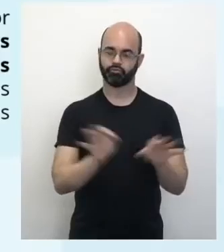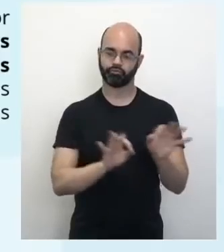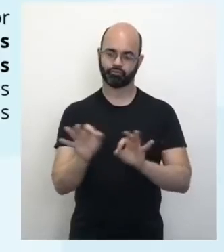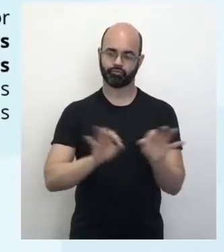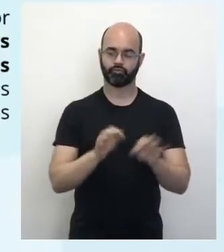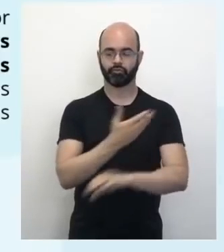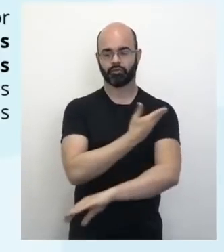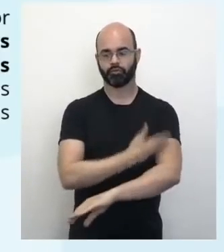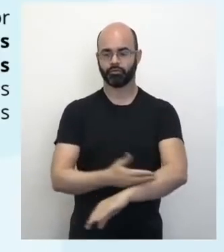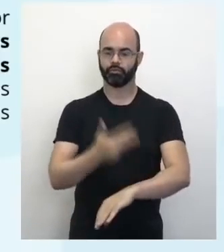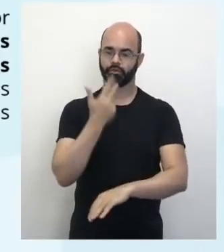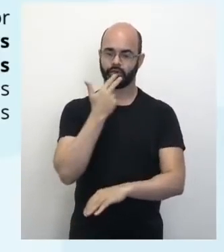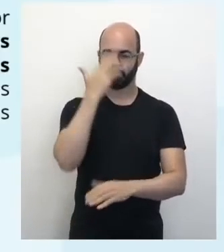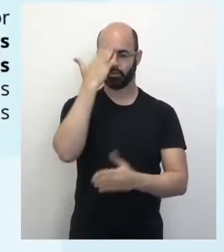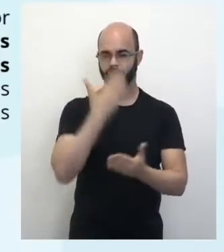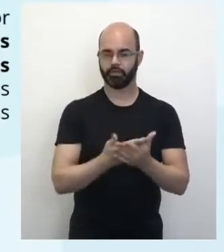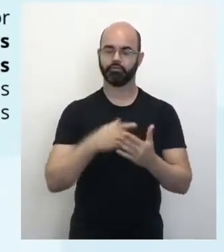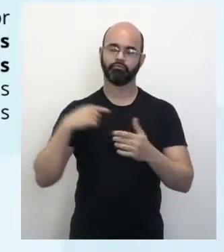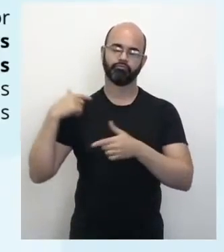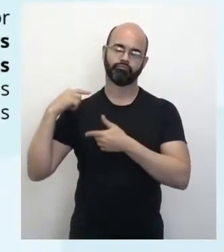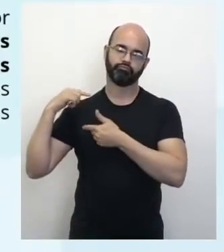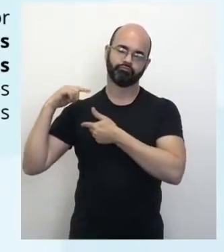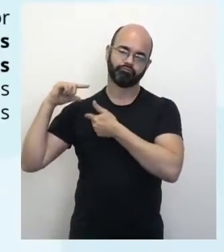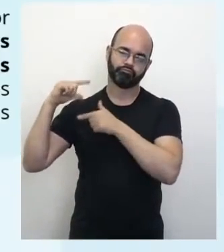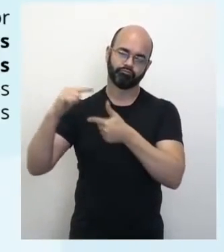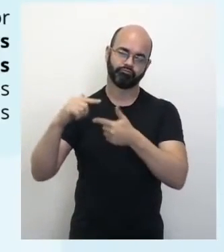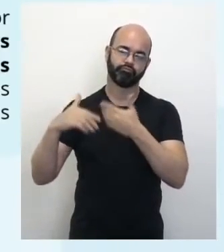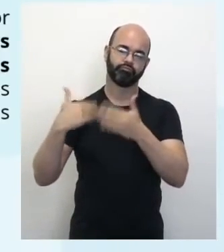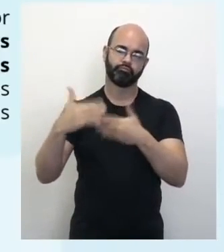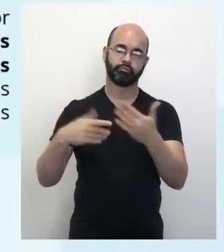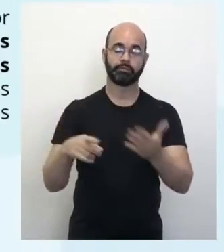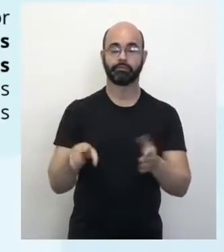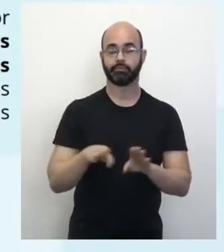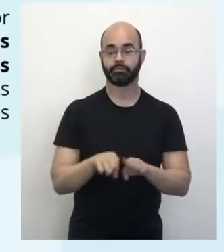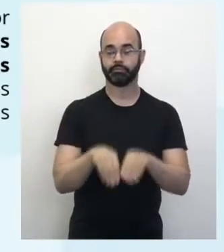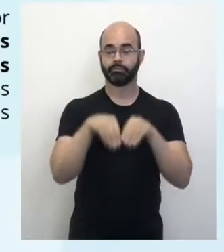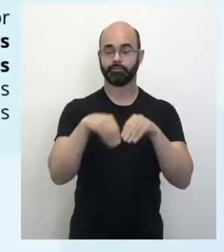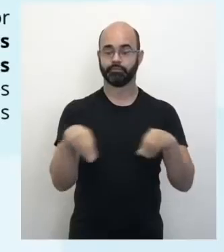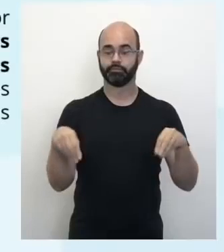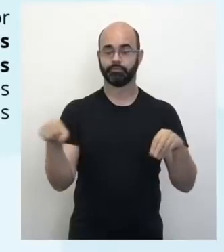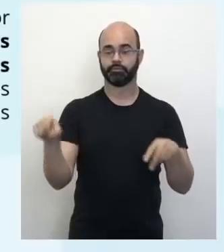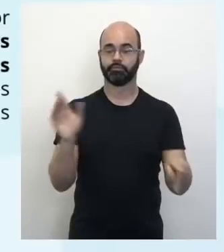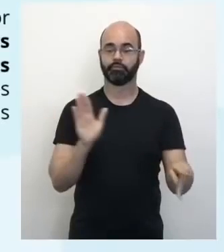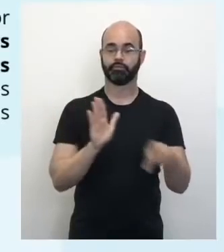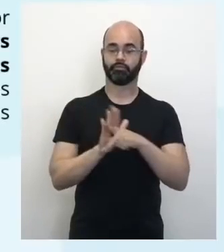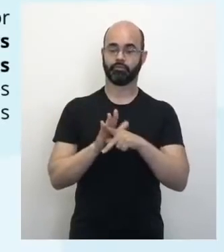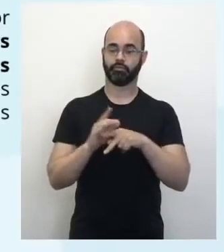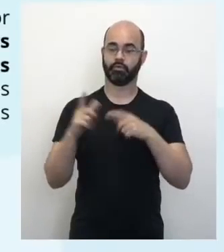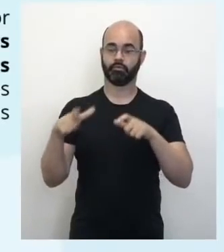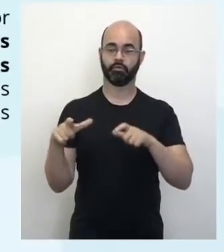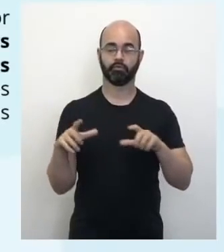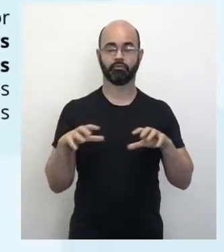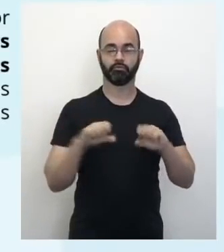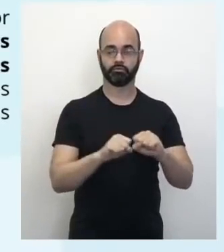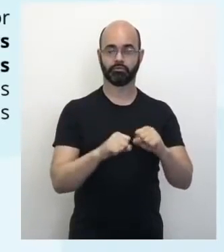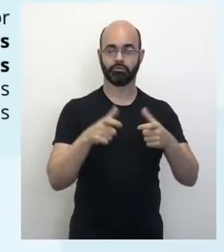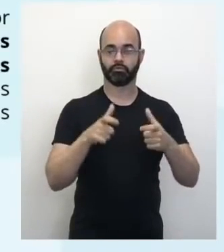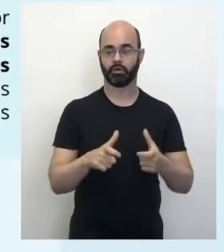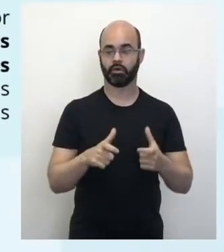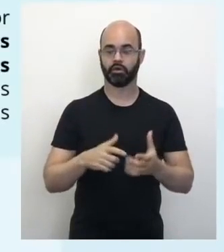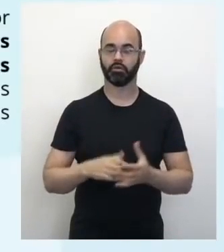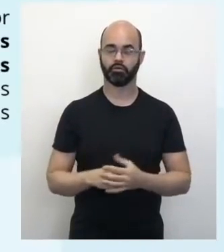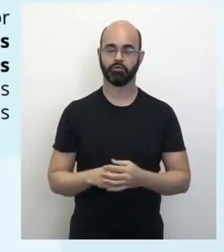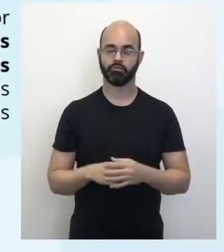crenças e tradições, e os direitos originários sobre as terras que tradicionalmente ocupam, competindo à